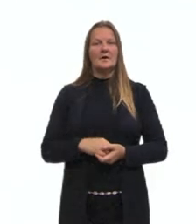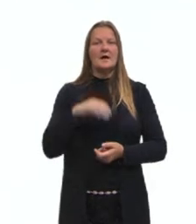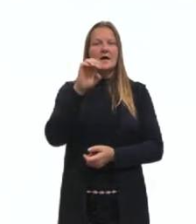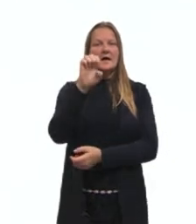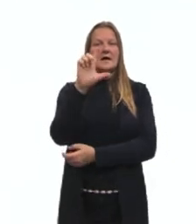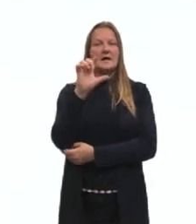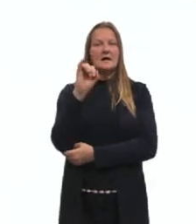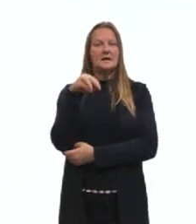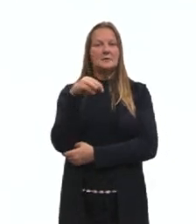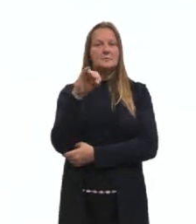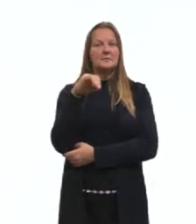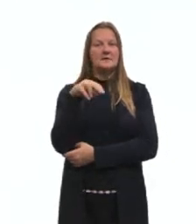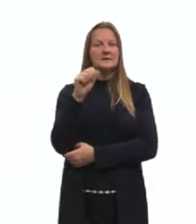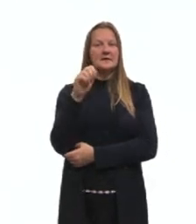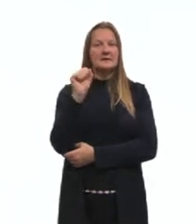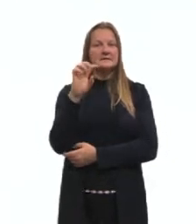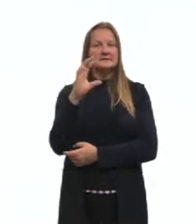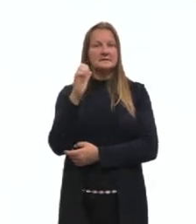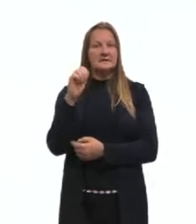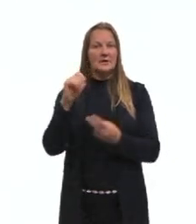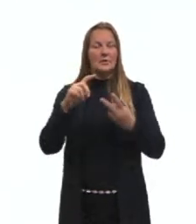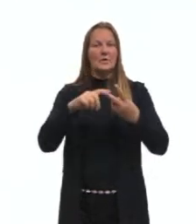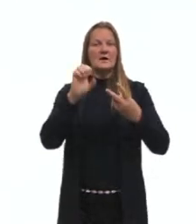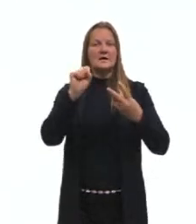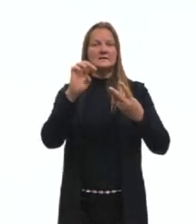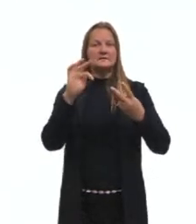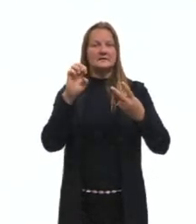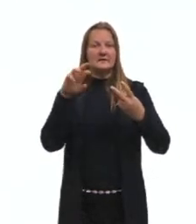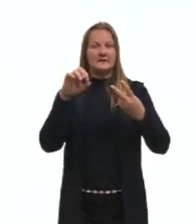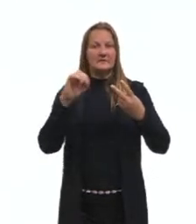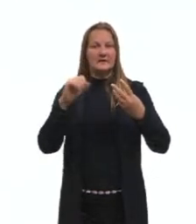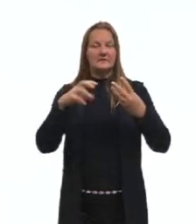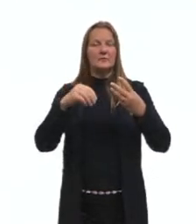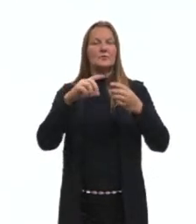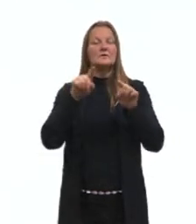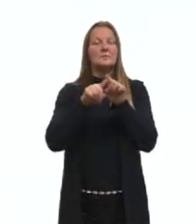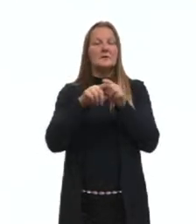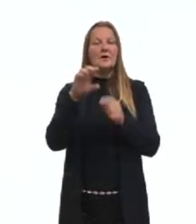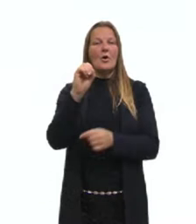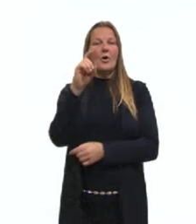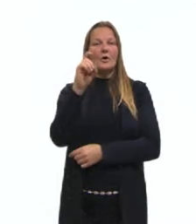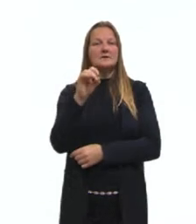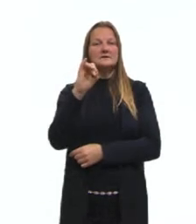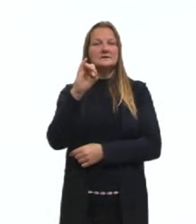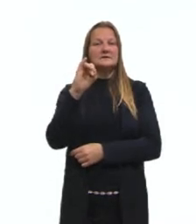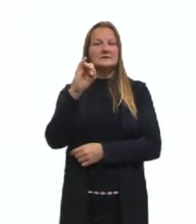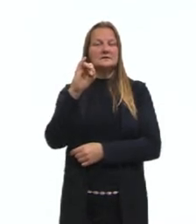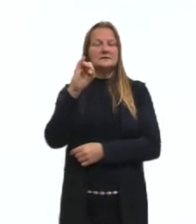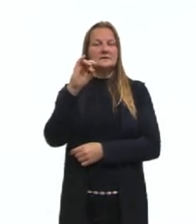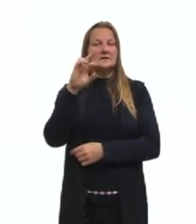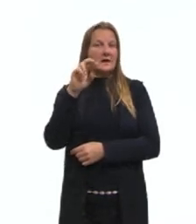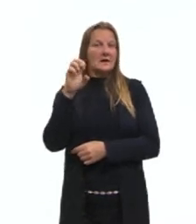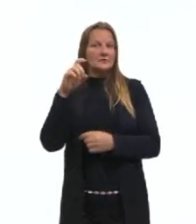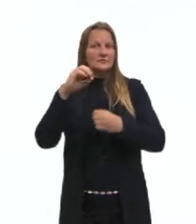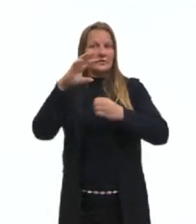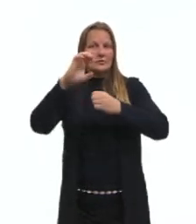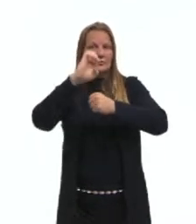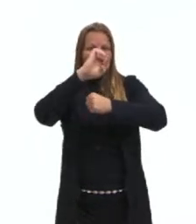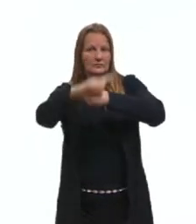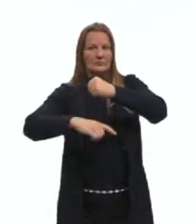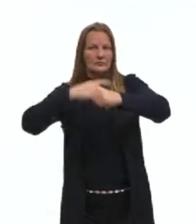a trans esterificação a esterificação e a oxirredução eu trouxe essas que são as